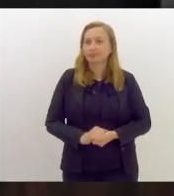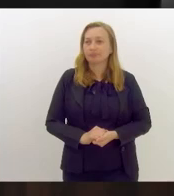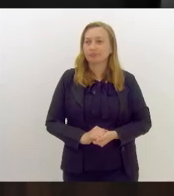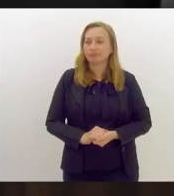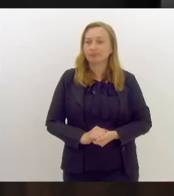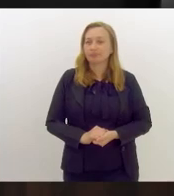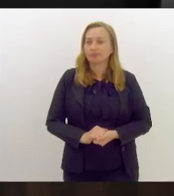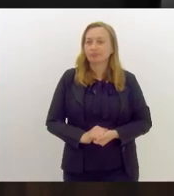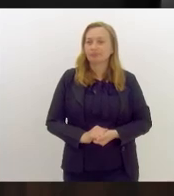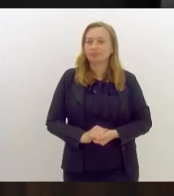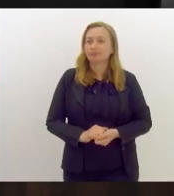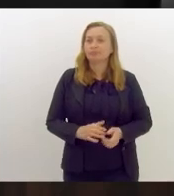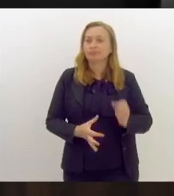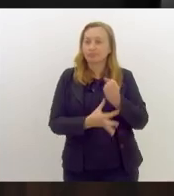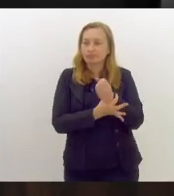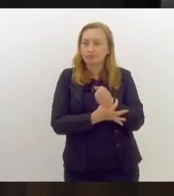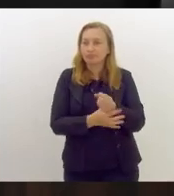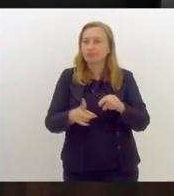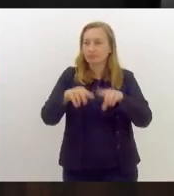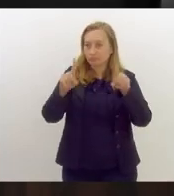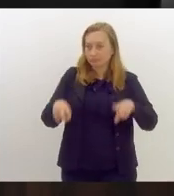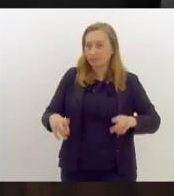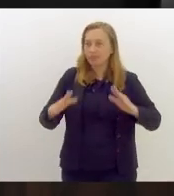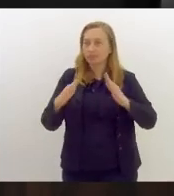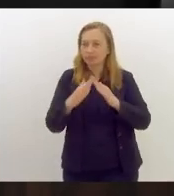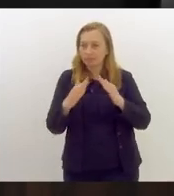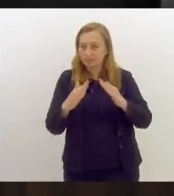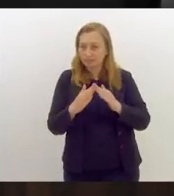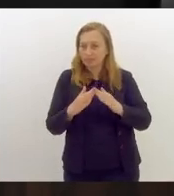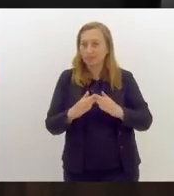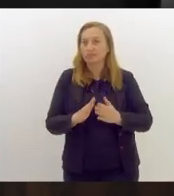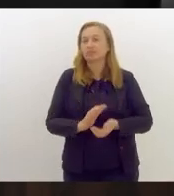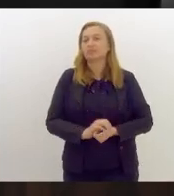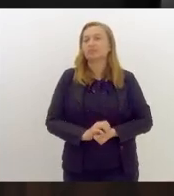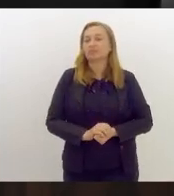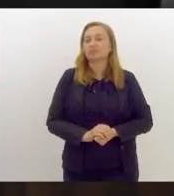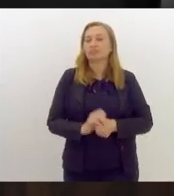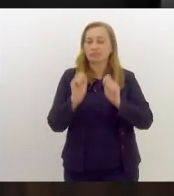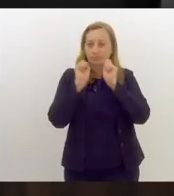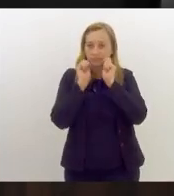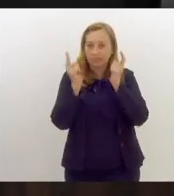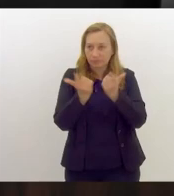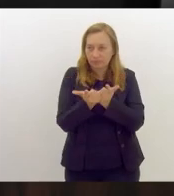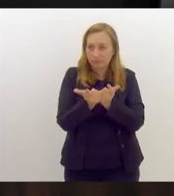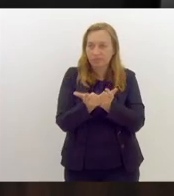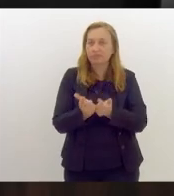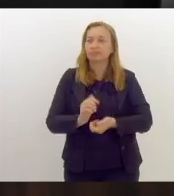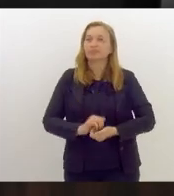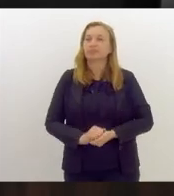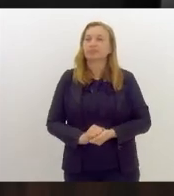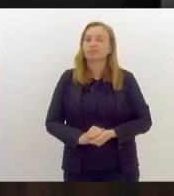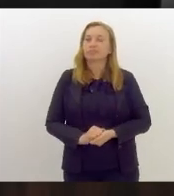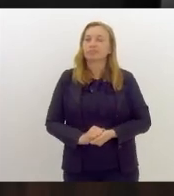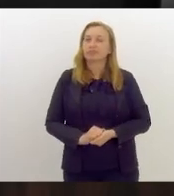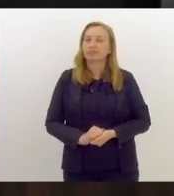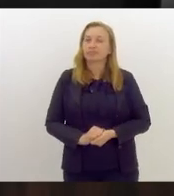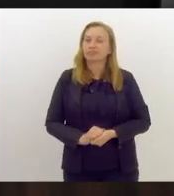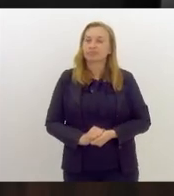segurança e servidores ao cerimonial da Assembleia Legislativa do Estado do Rio de Janeiro